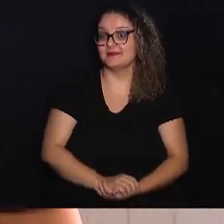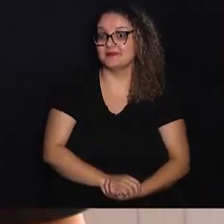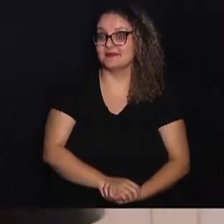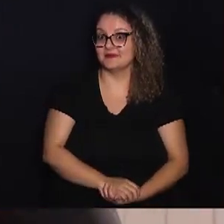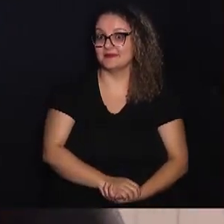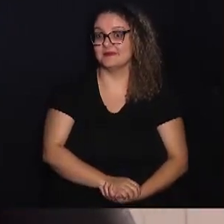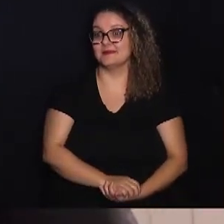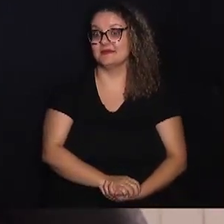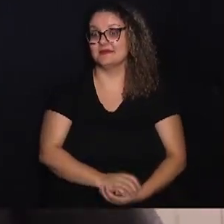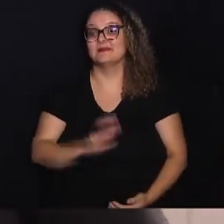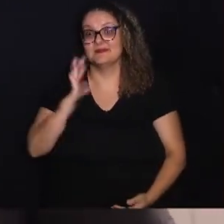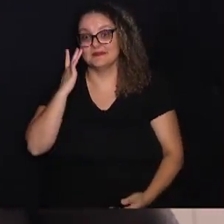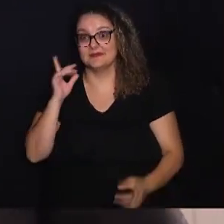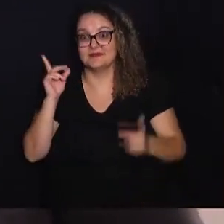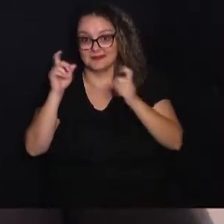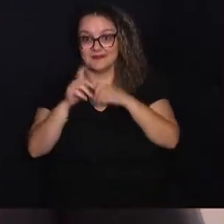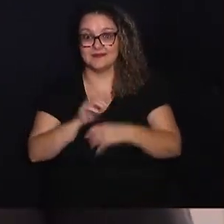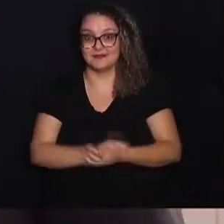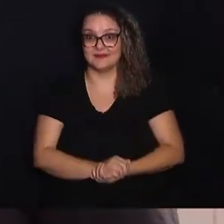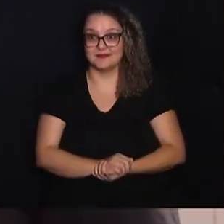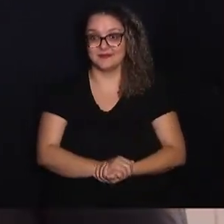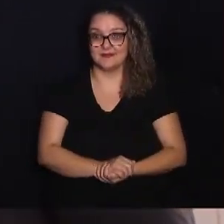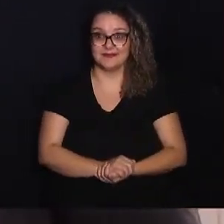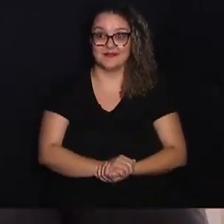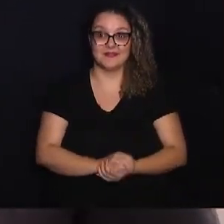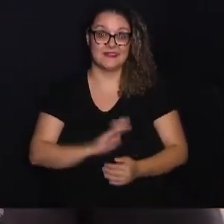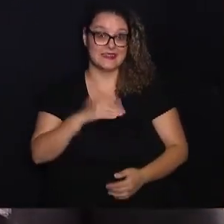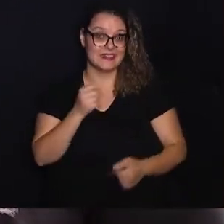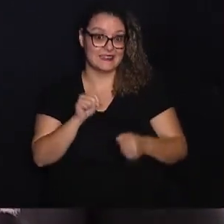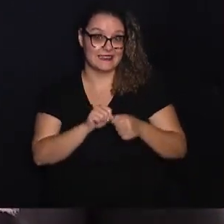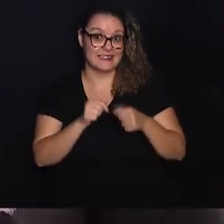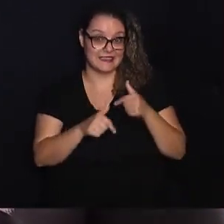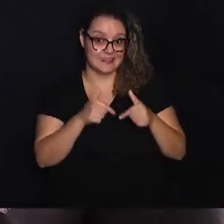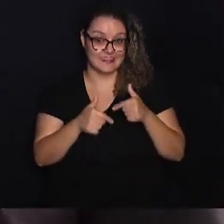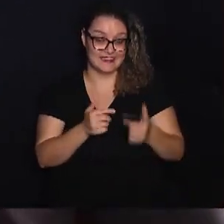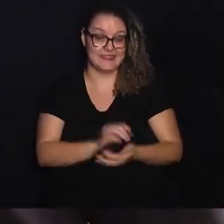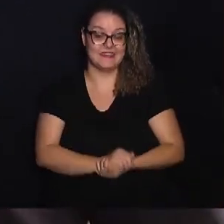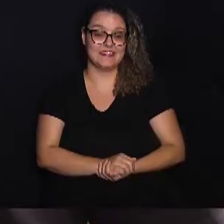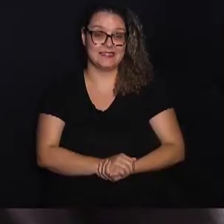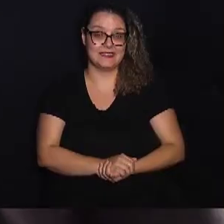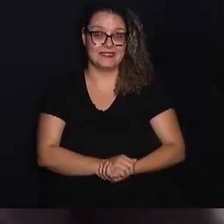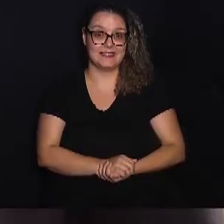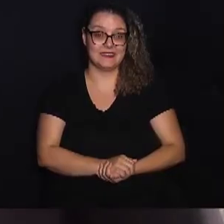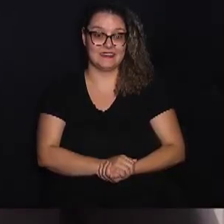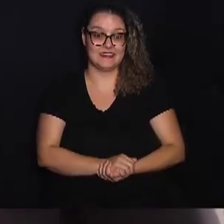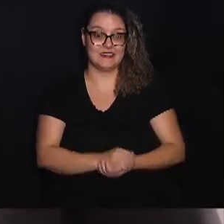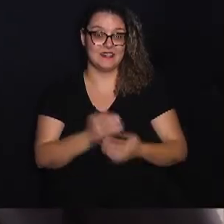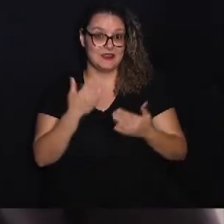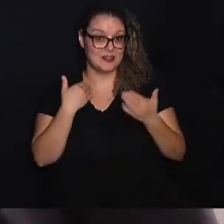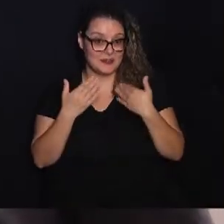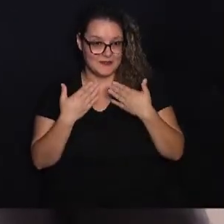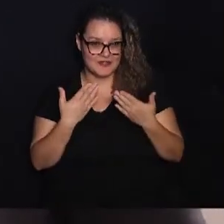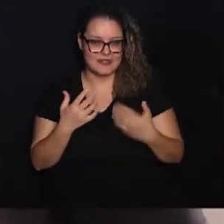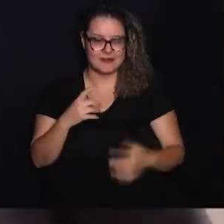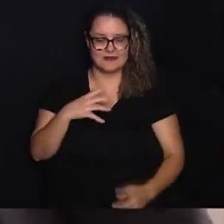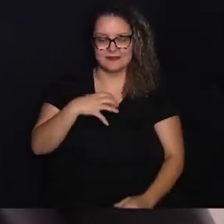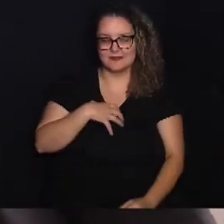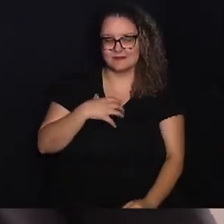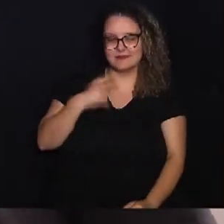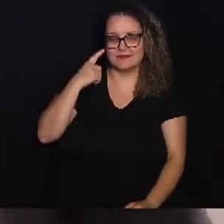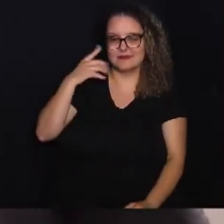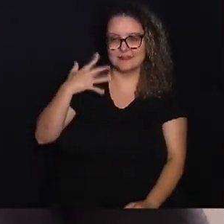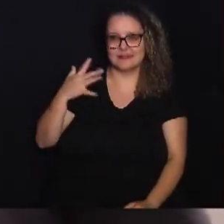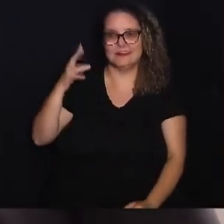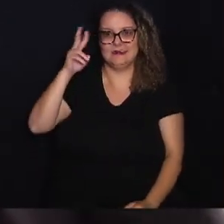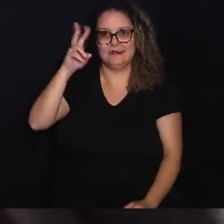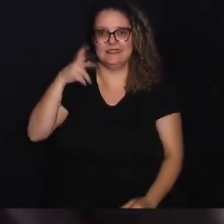chinelo na minha vida. E quando vocês estão fazendo trabalhos manuais, dá para conversar também? É uma forma de tecer ideias,